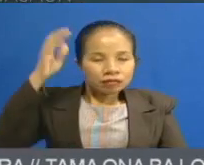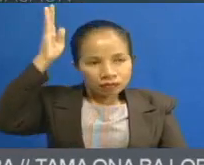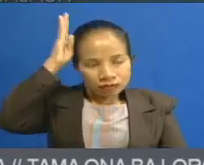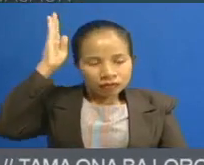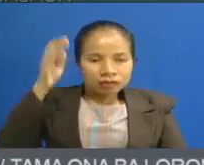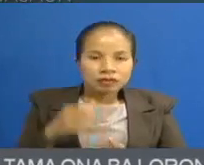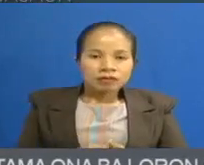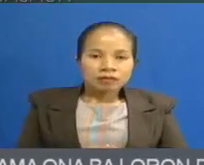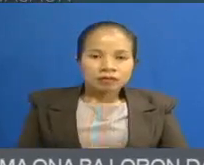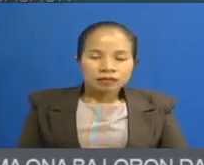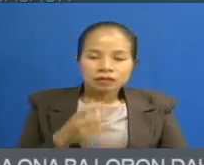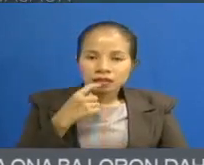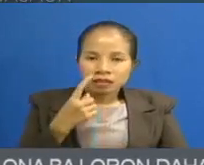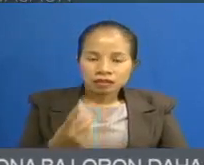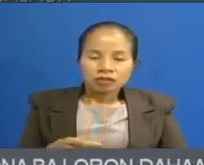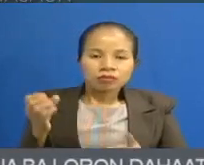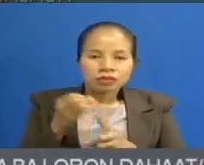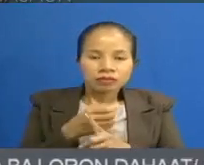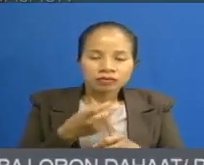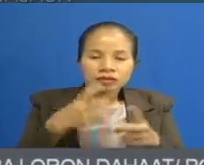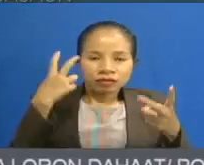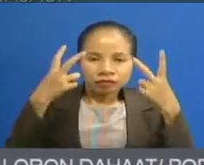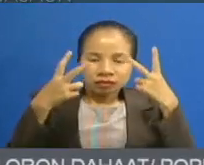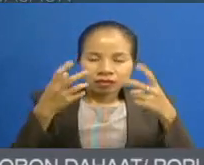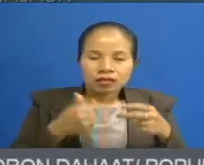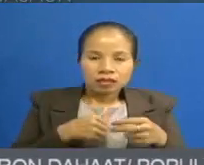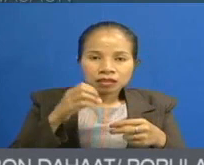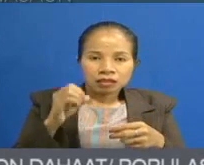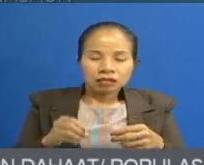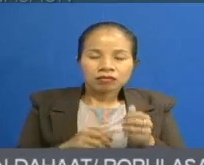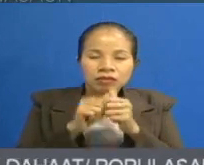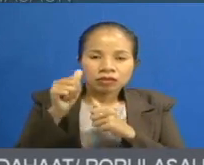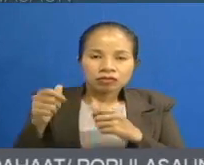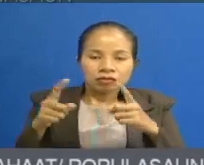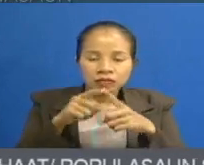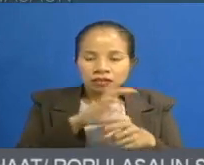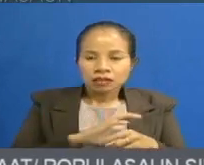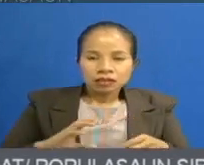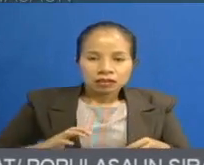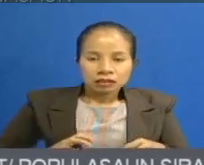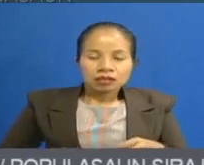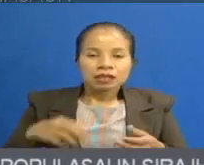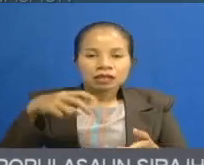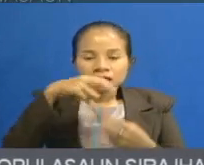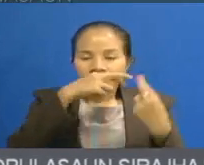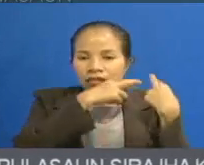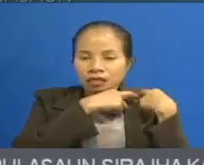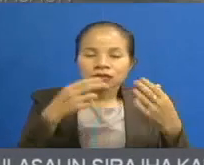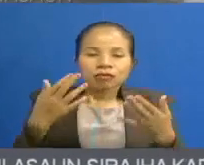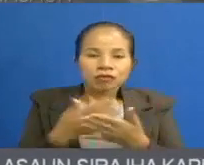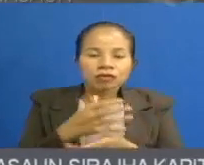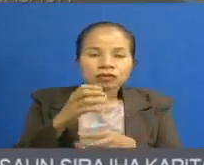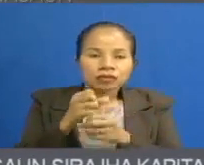Cardeal do Carmo da Silva Hateten, objetivo husi visita ihainaru, hodi hato basarani sira, knar fon cardeal